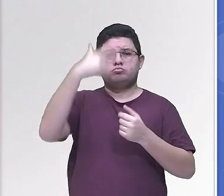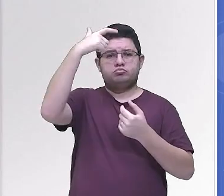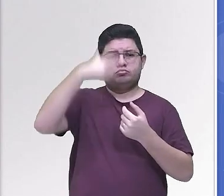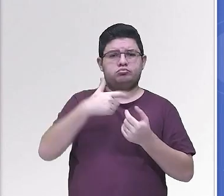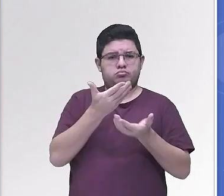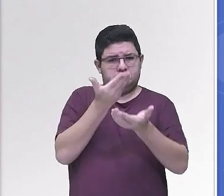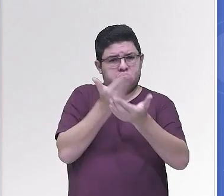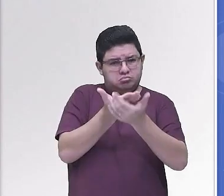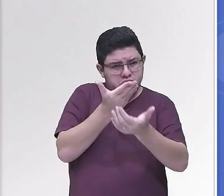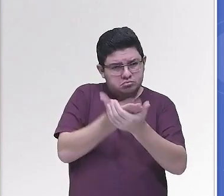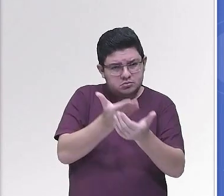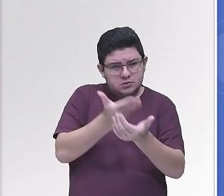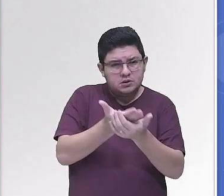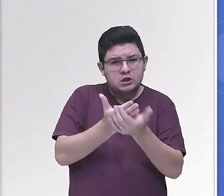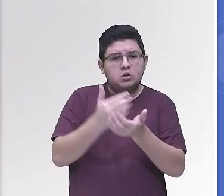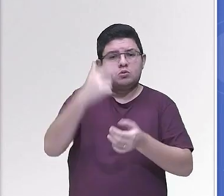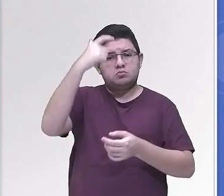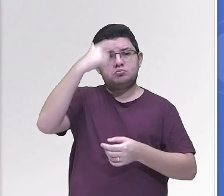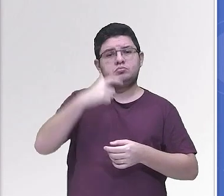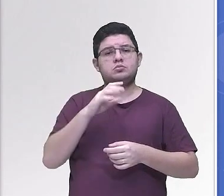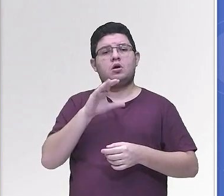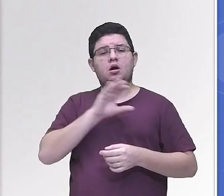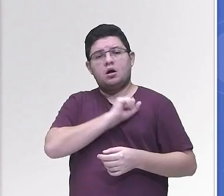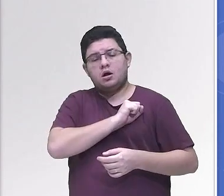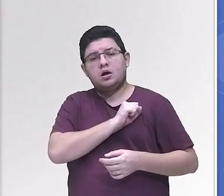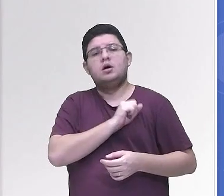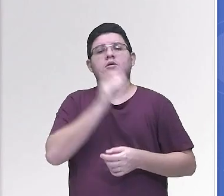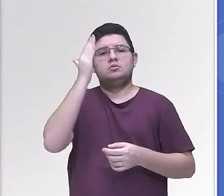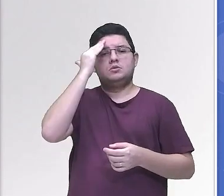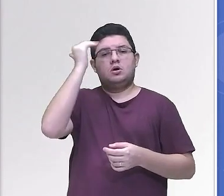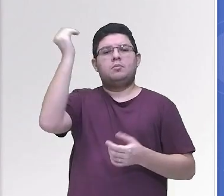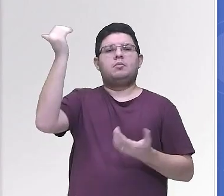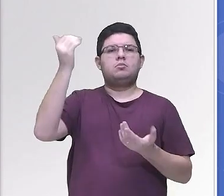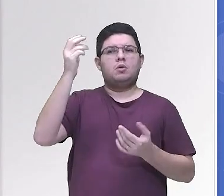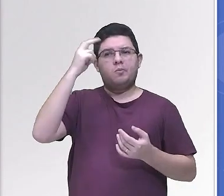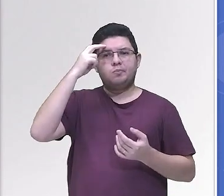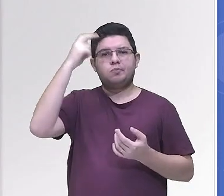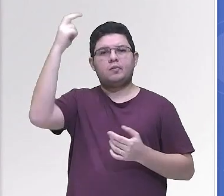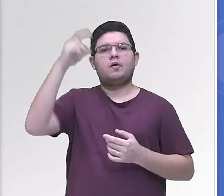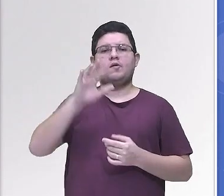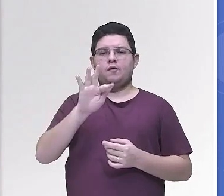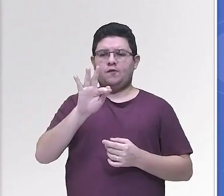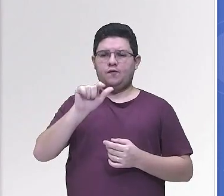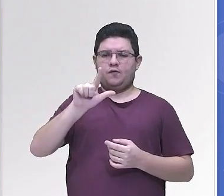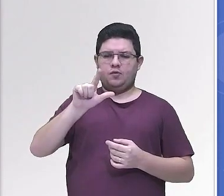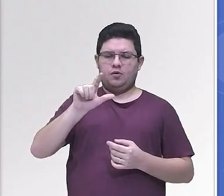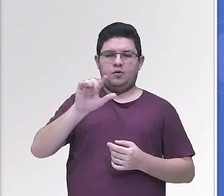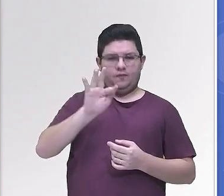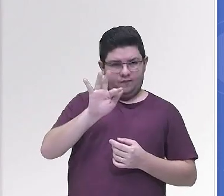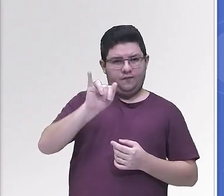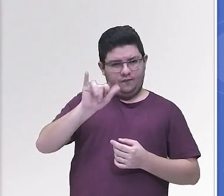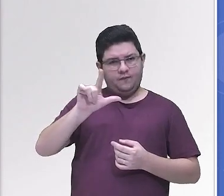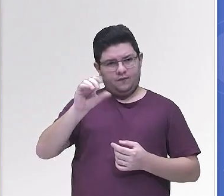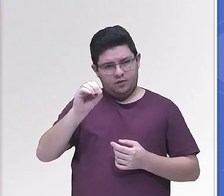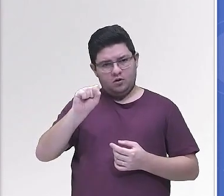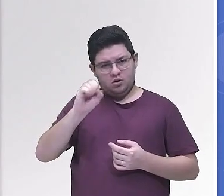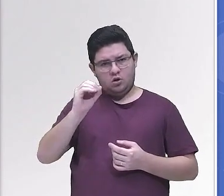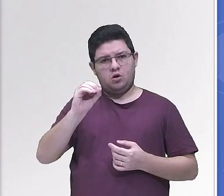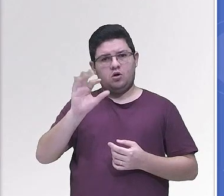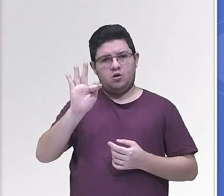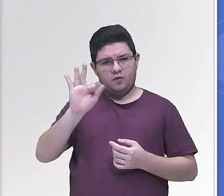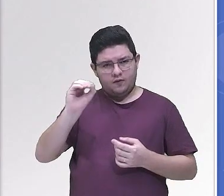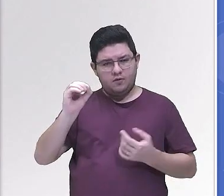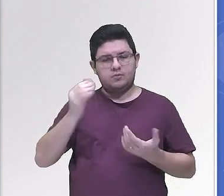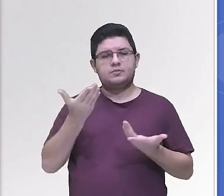somos filósofos, porque todos os dias nós fazemos perguntas quando nós acordamos, né? Perguntas durante o